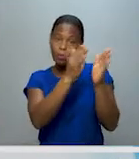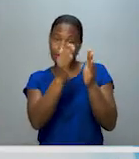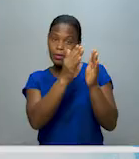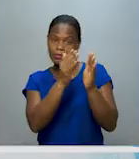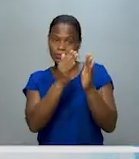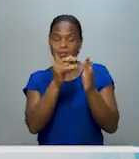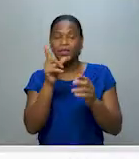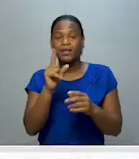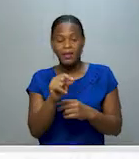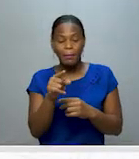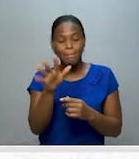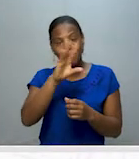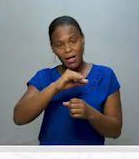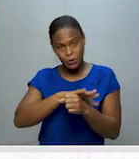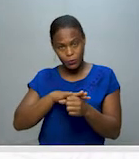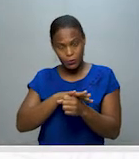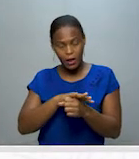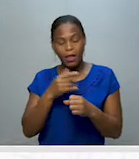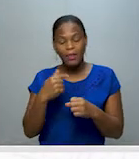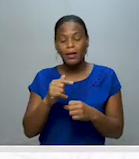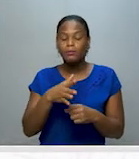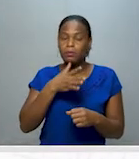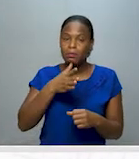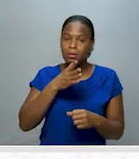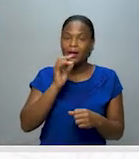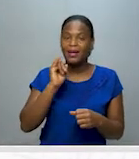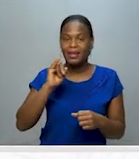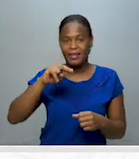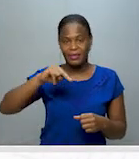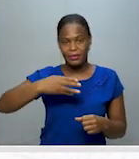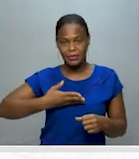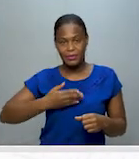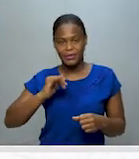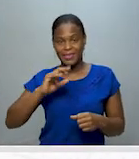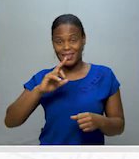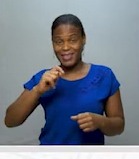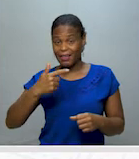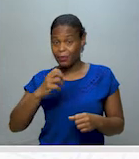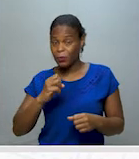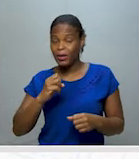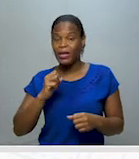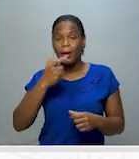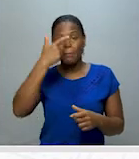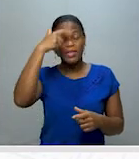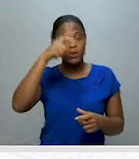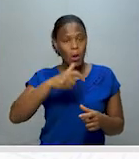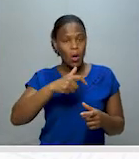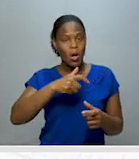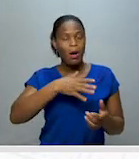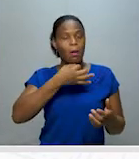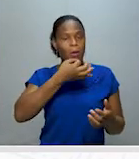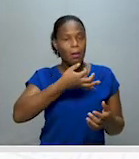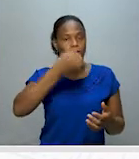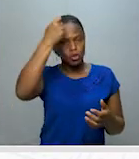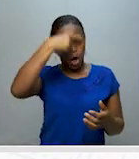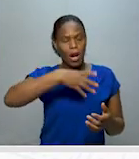mais situações. Temos aqui discurso indireto, é, portanto, o narrador quem diz